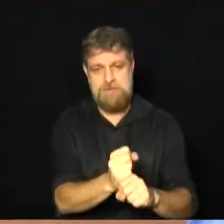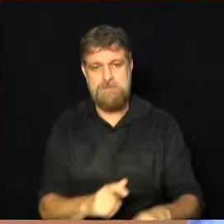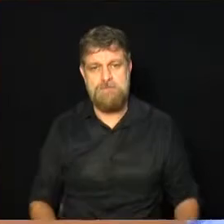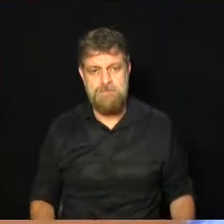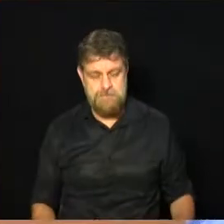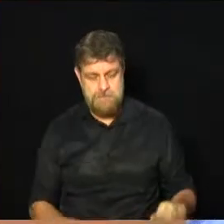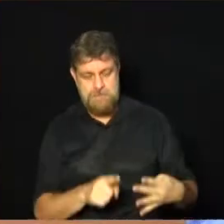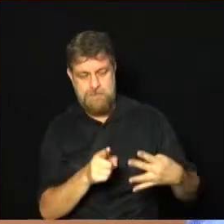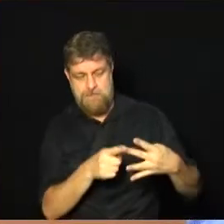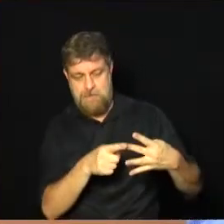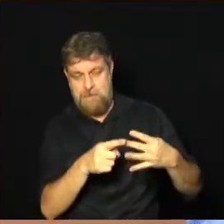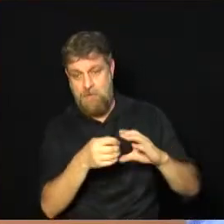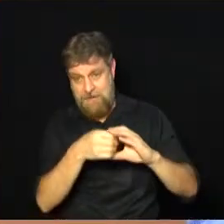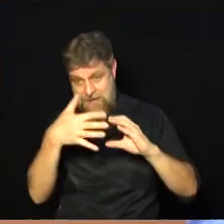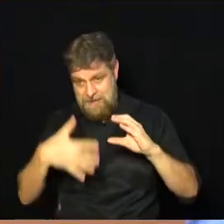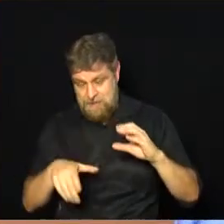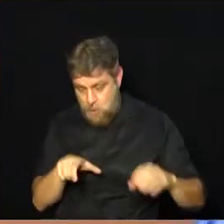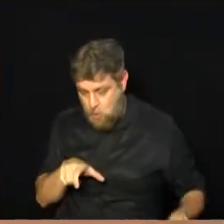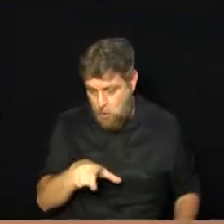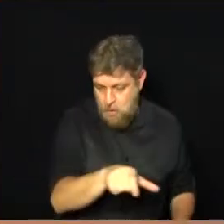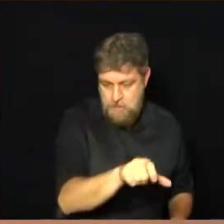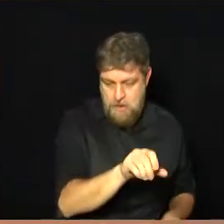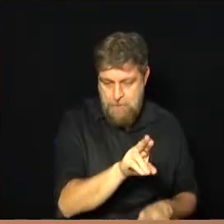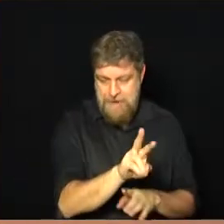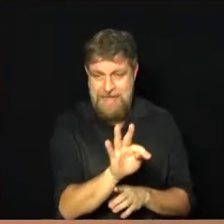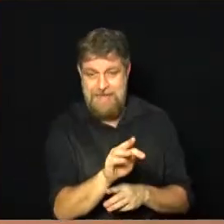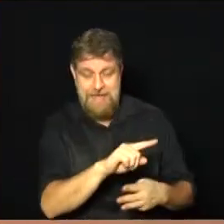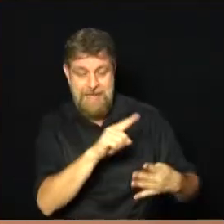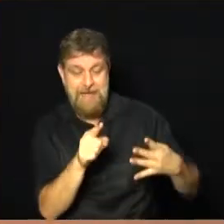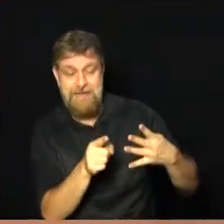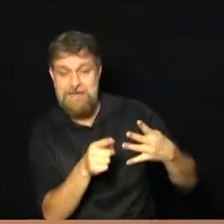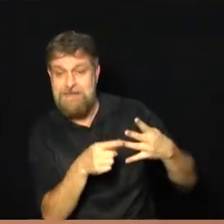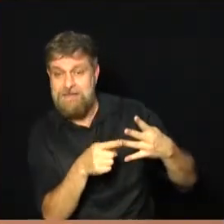segunda característica de um corredor BRT. Terceira característica,